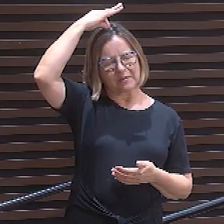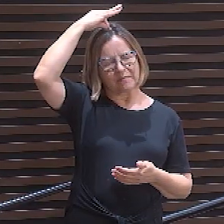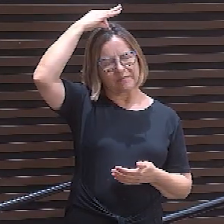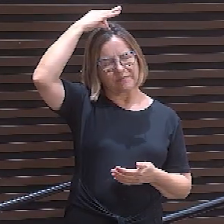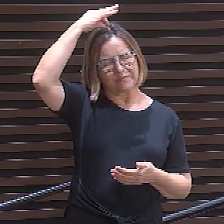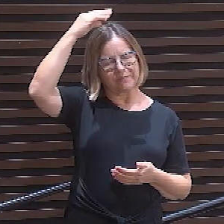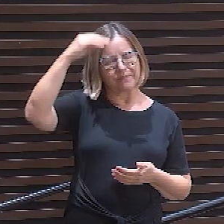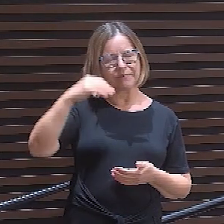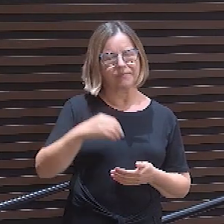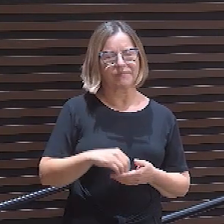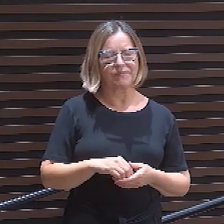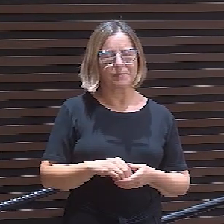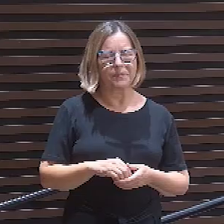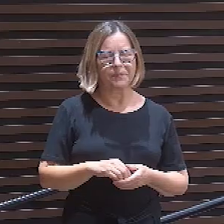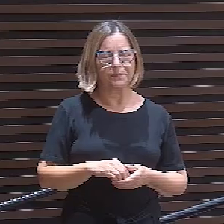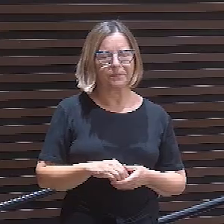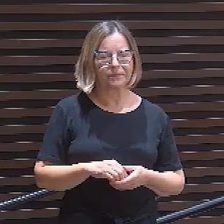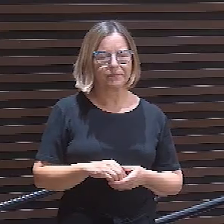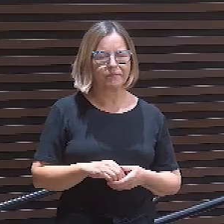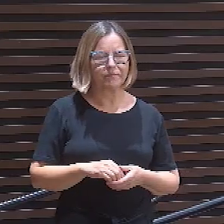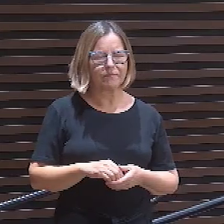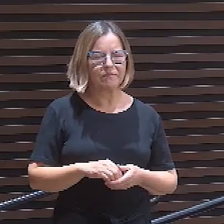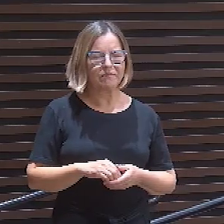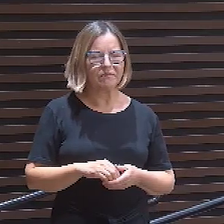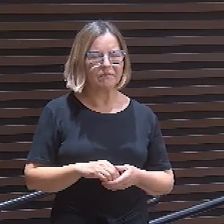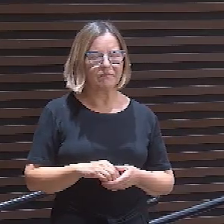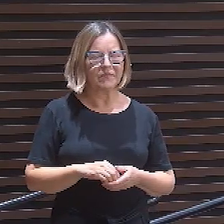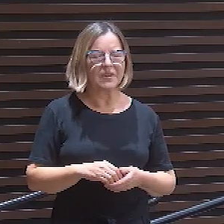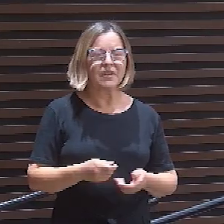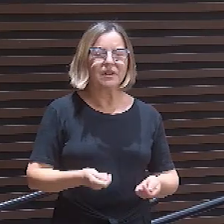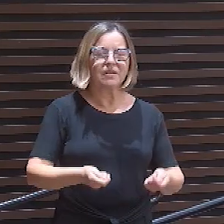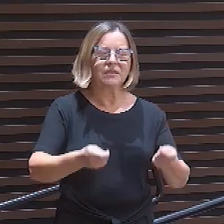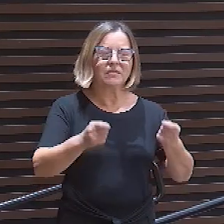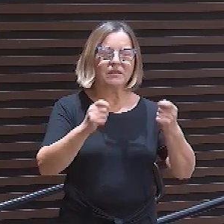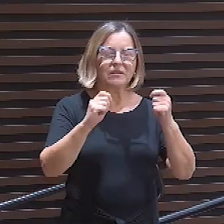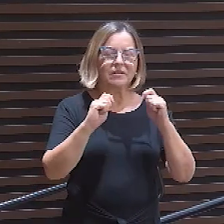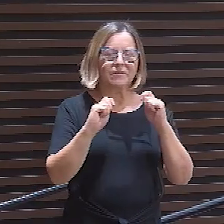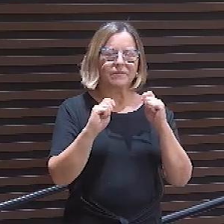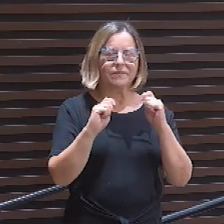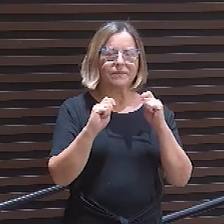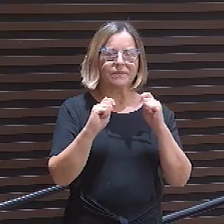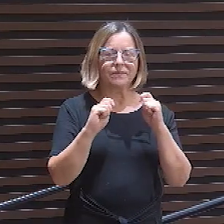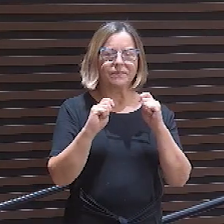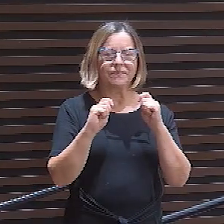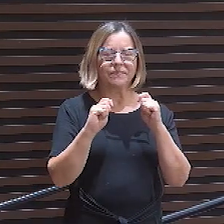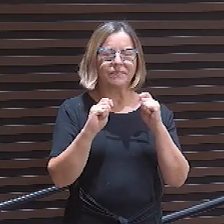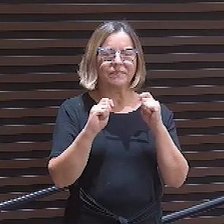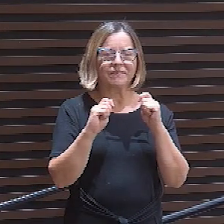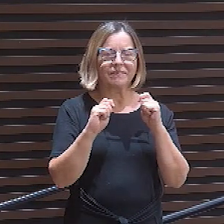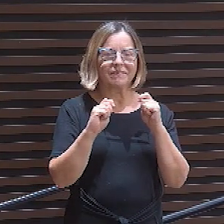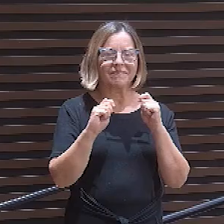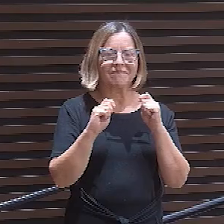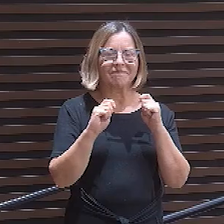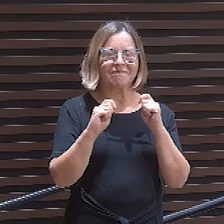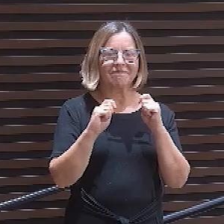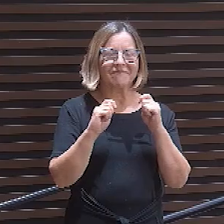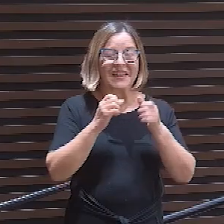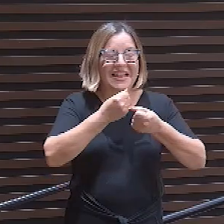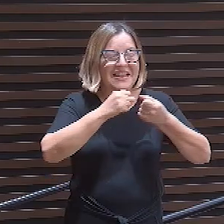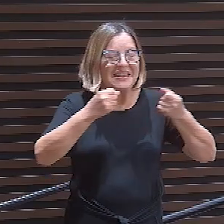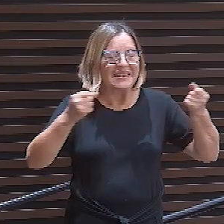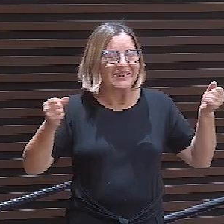Tira as escamas e dá-nos a esplendorosa manifestação da